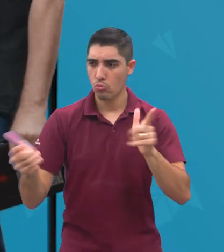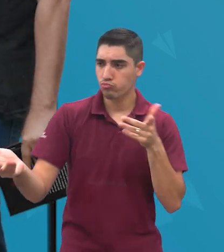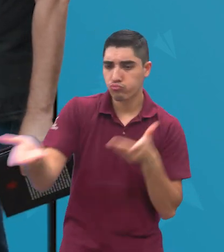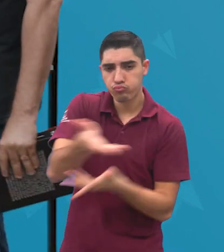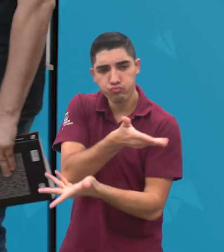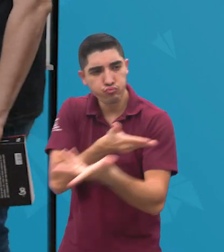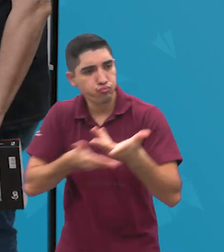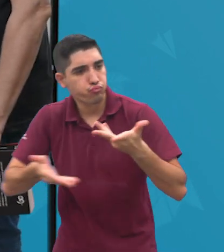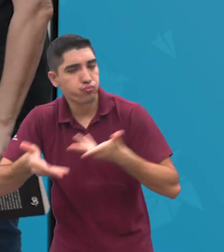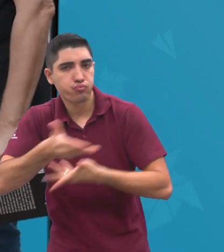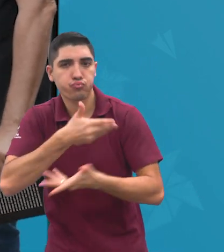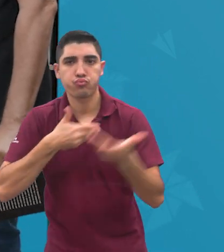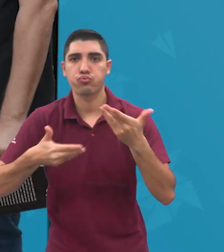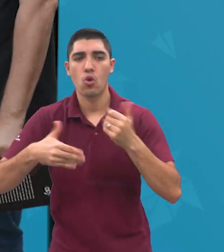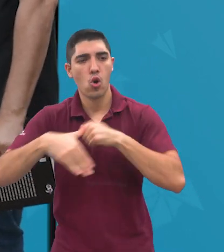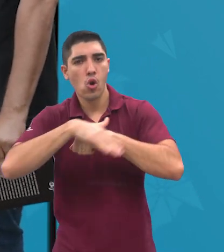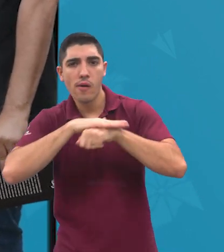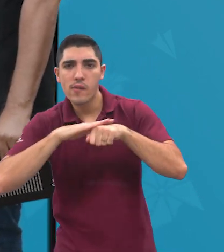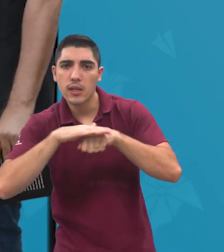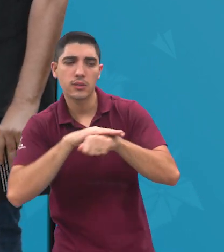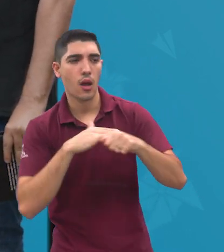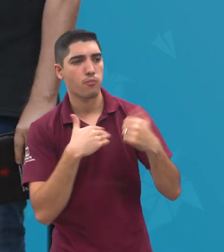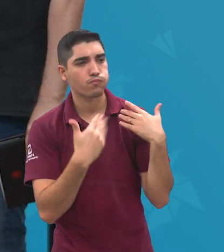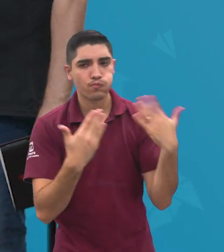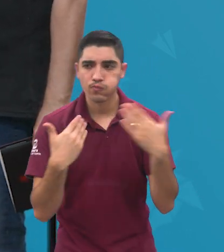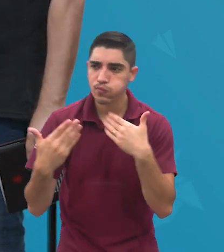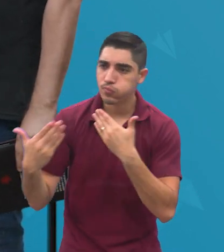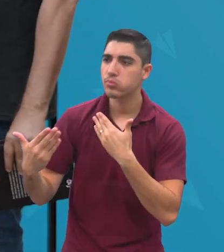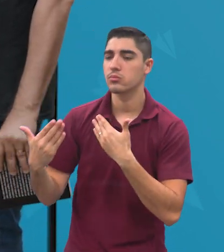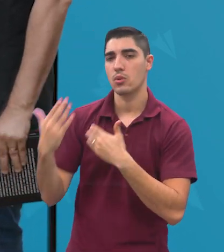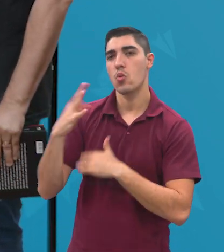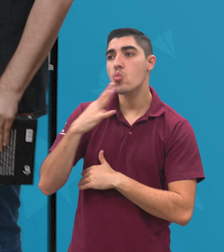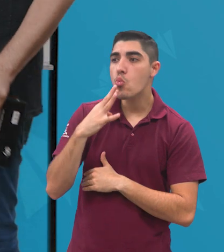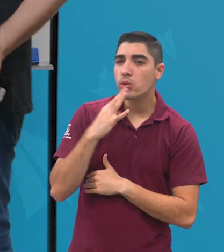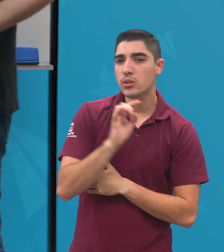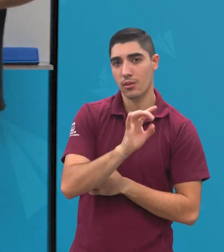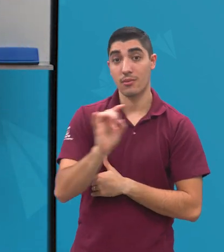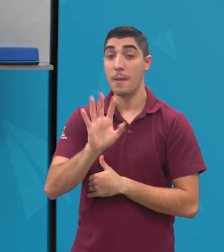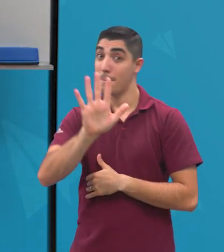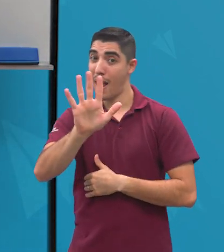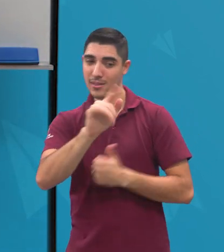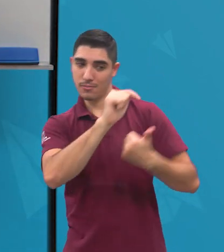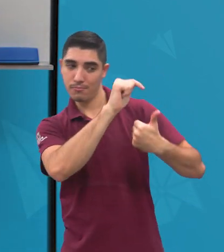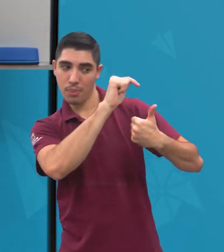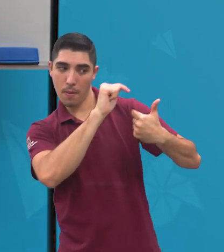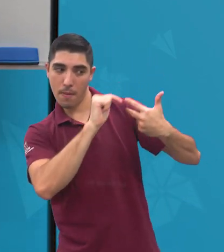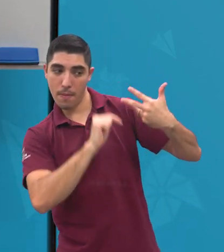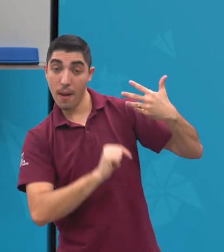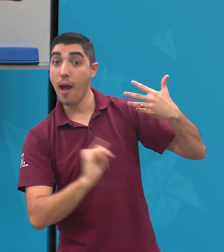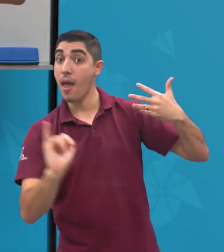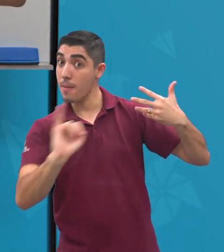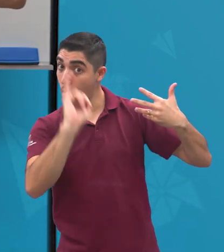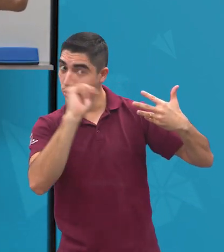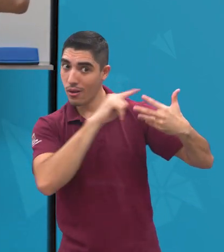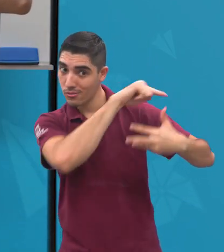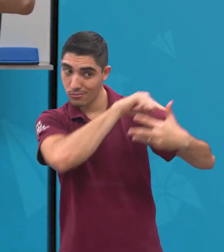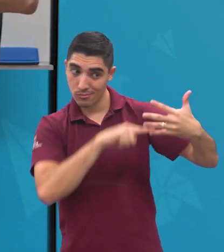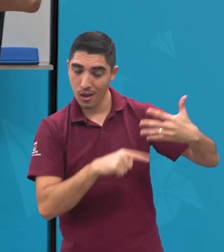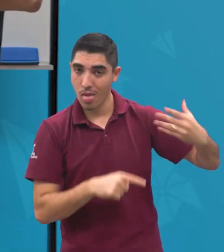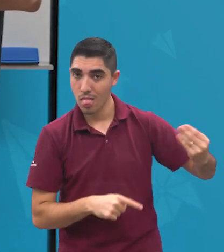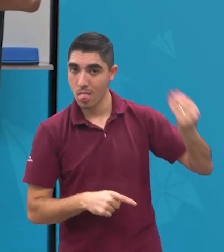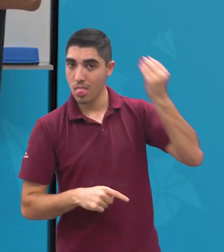sempre considerando tudo isso daqui. E nós sabemos que às vezes algumas pessoas,